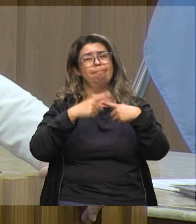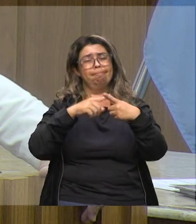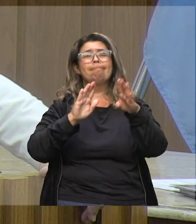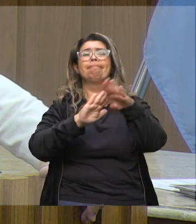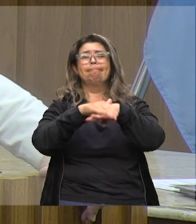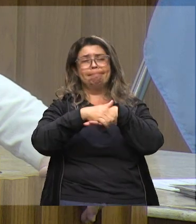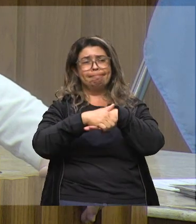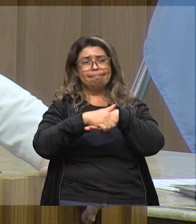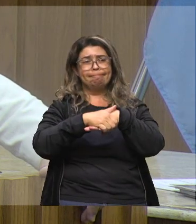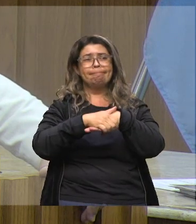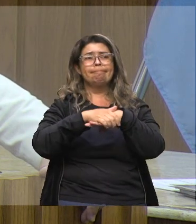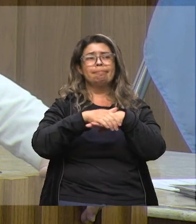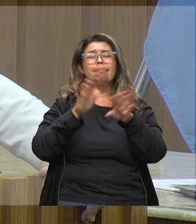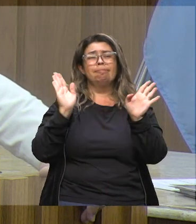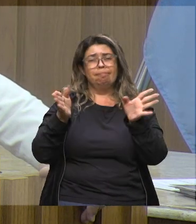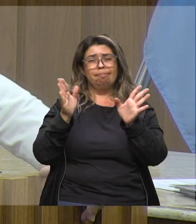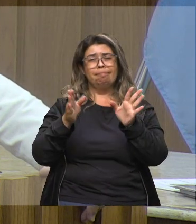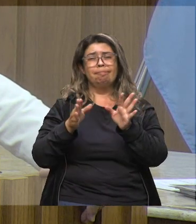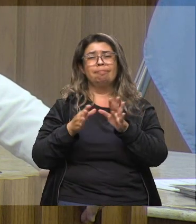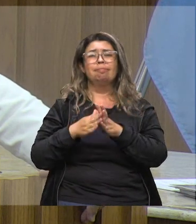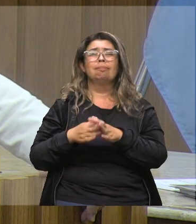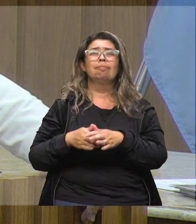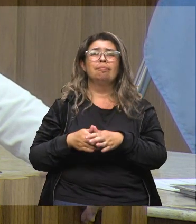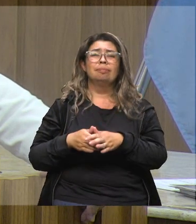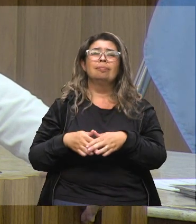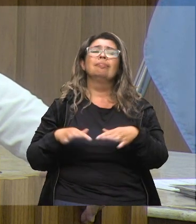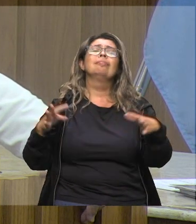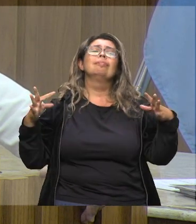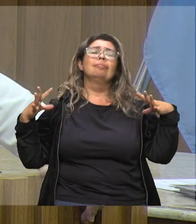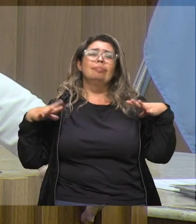agora de que tem muito feriado aí, é preocupante.